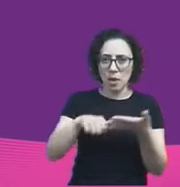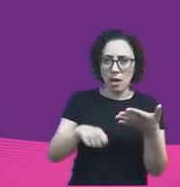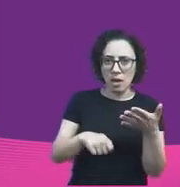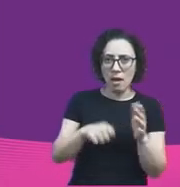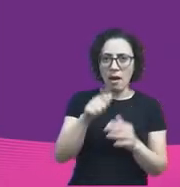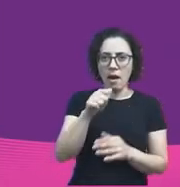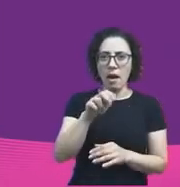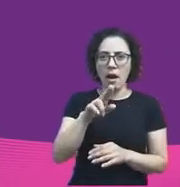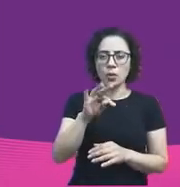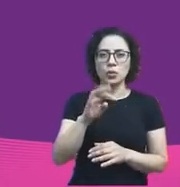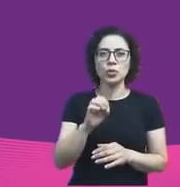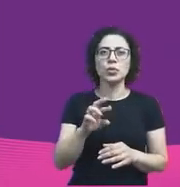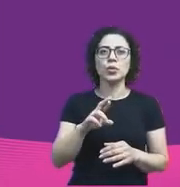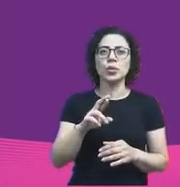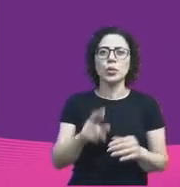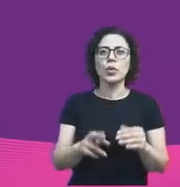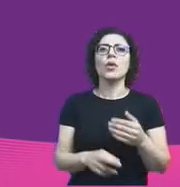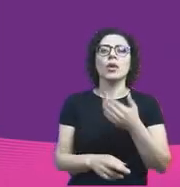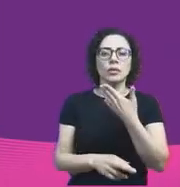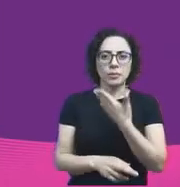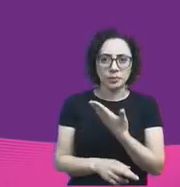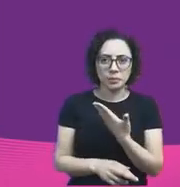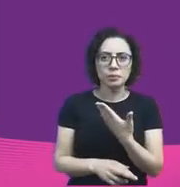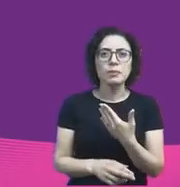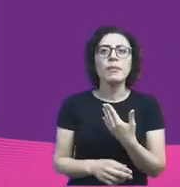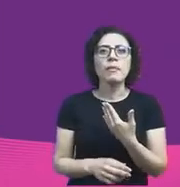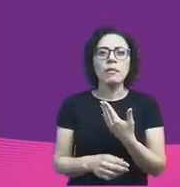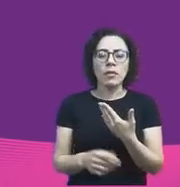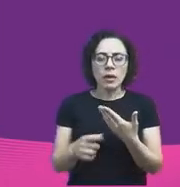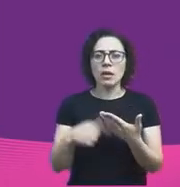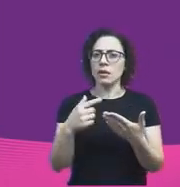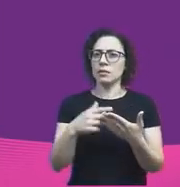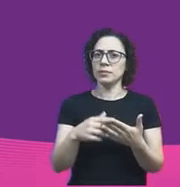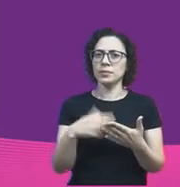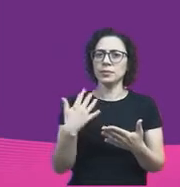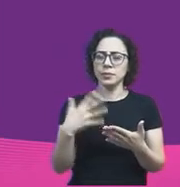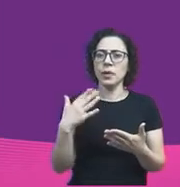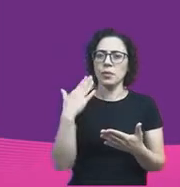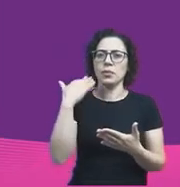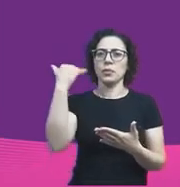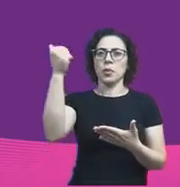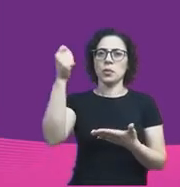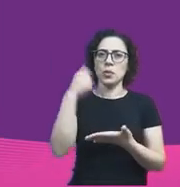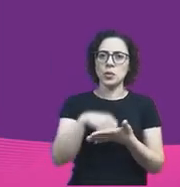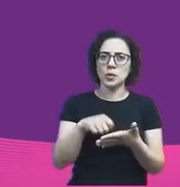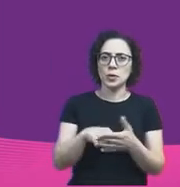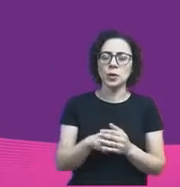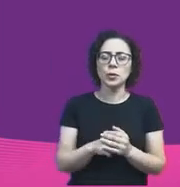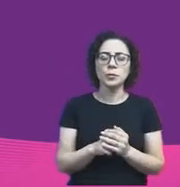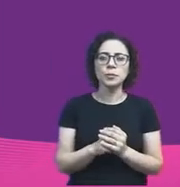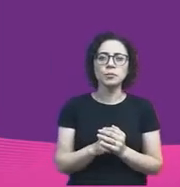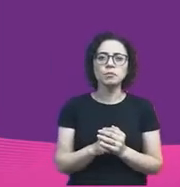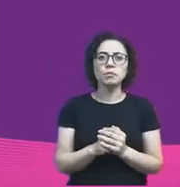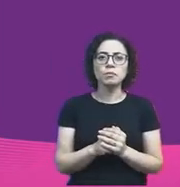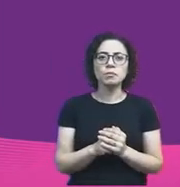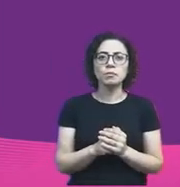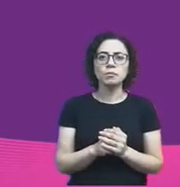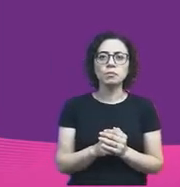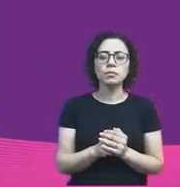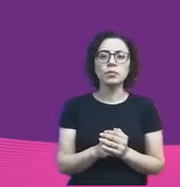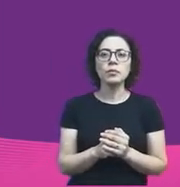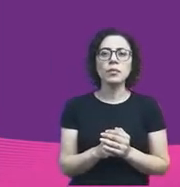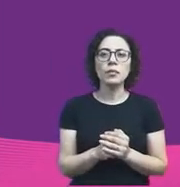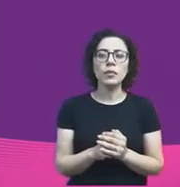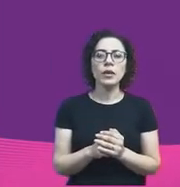bioticista, e ele é o executivo médico, ele é o médico executivo da Cooper University. Tá certo? O livro